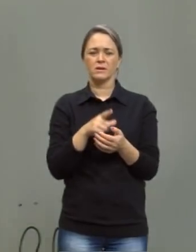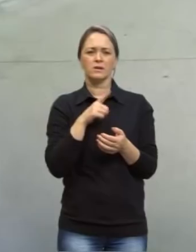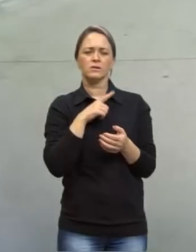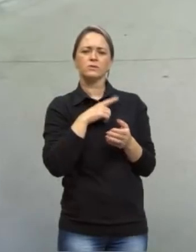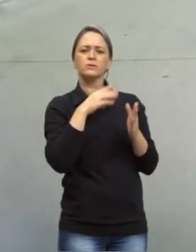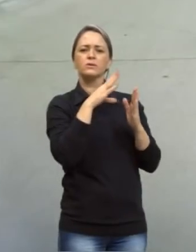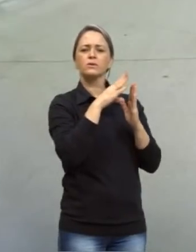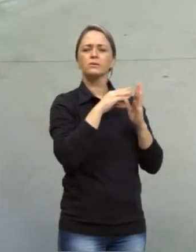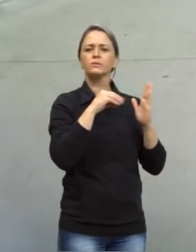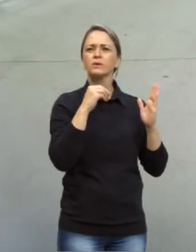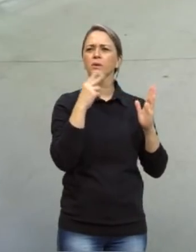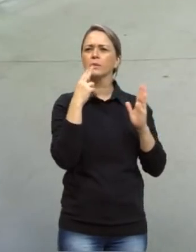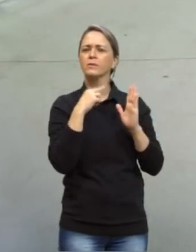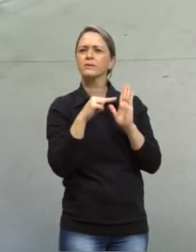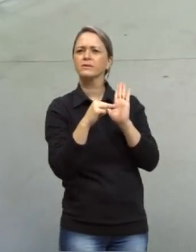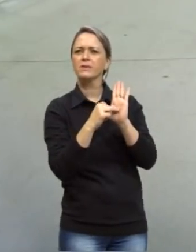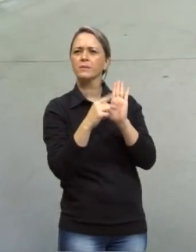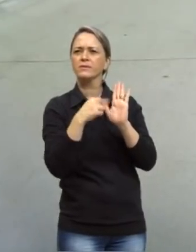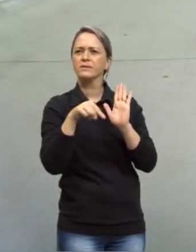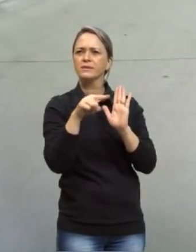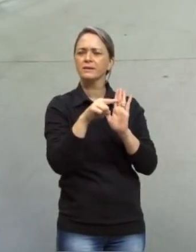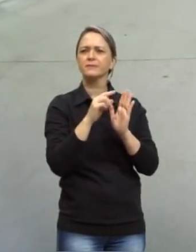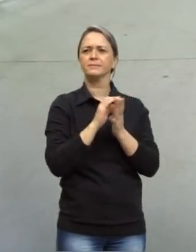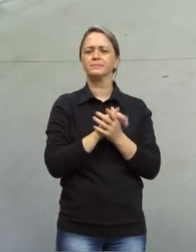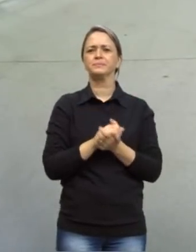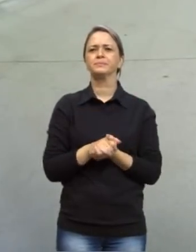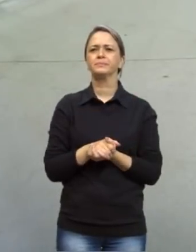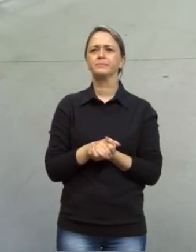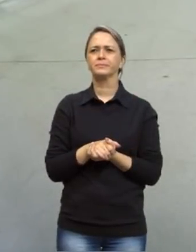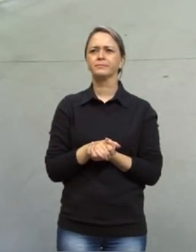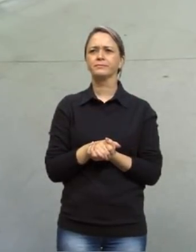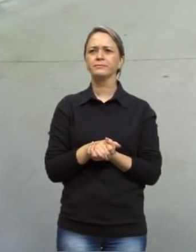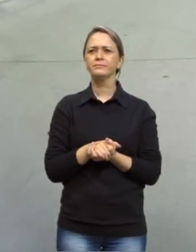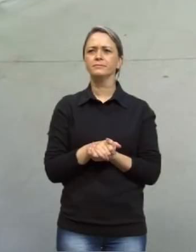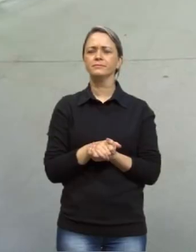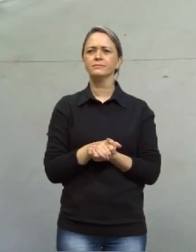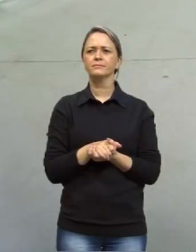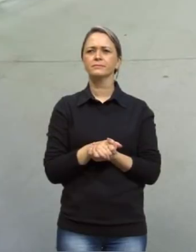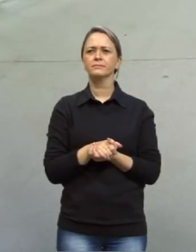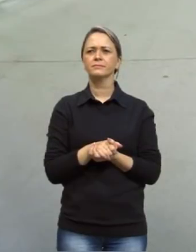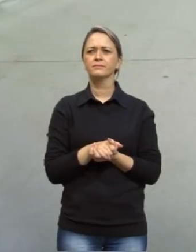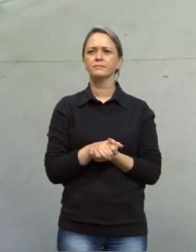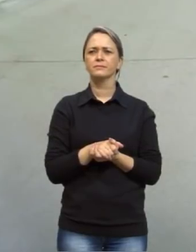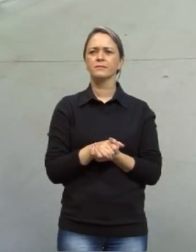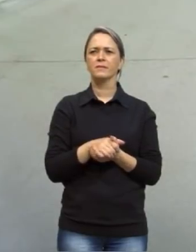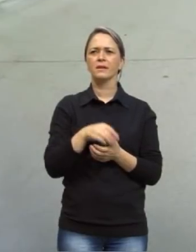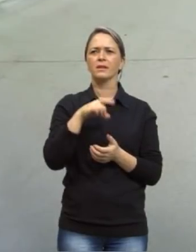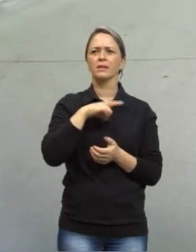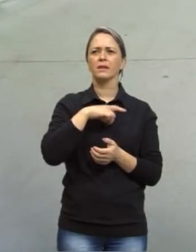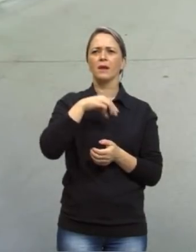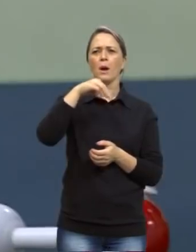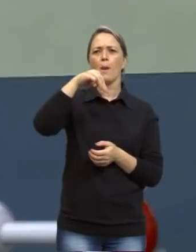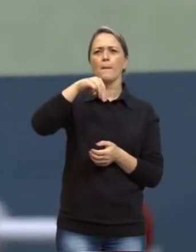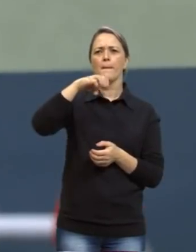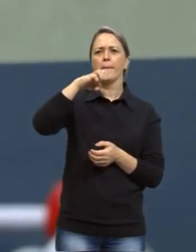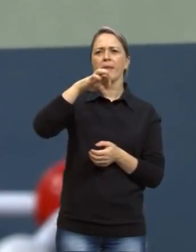trouxe uns modelos para mostrar para vocês ó aqui está o metano